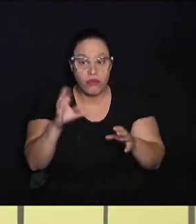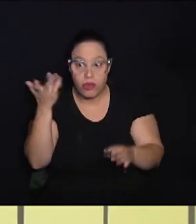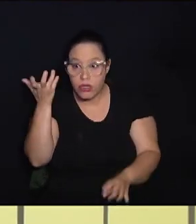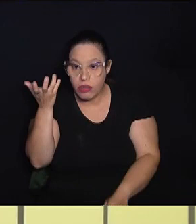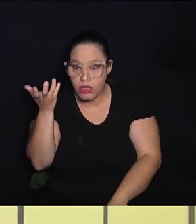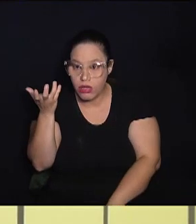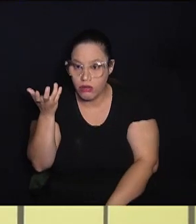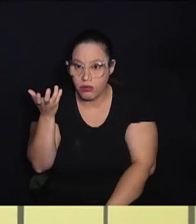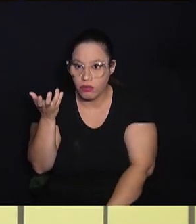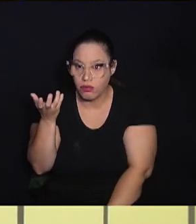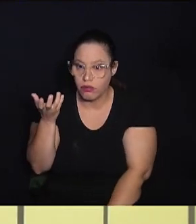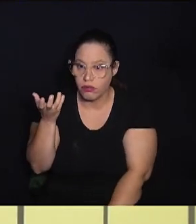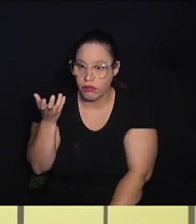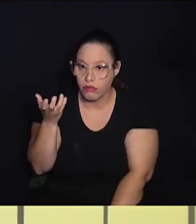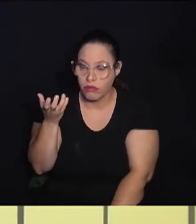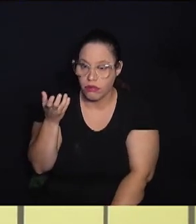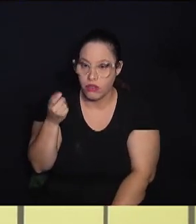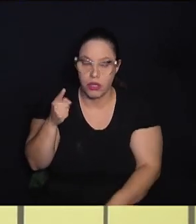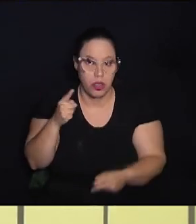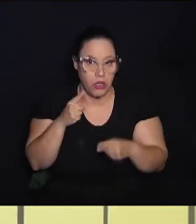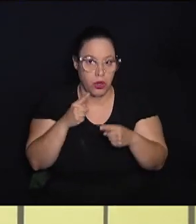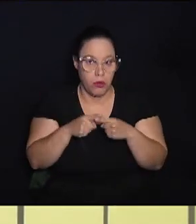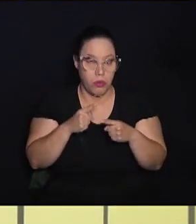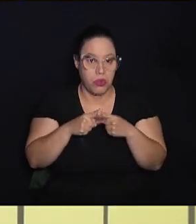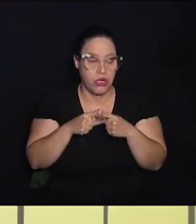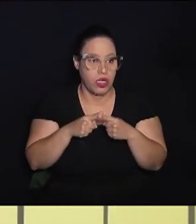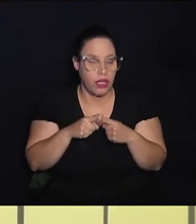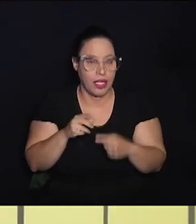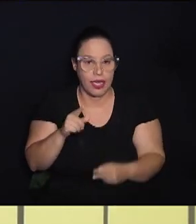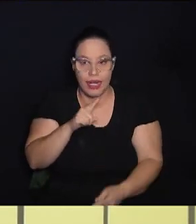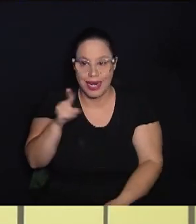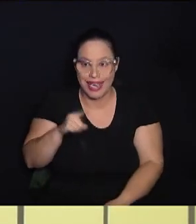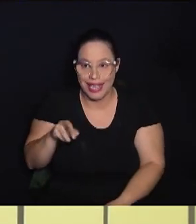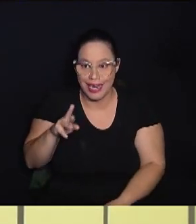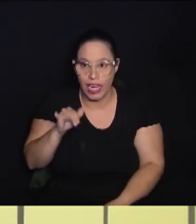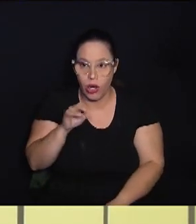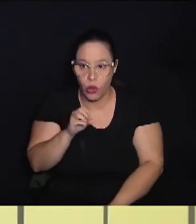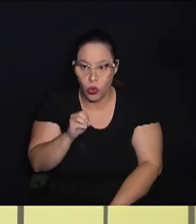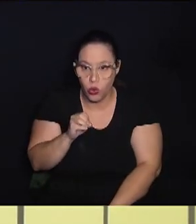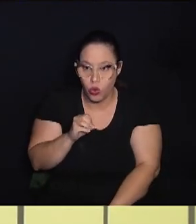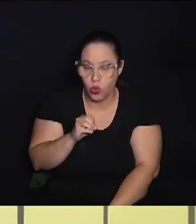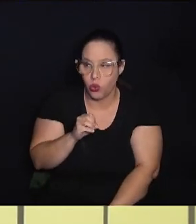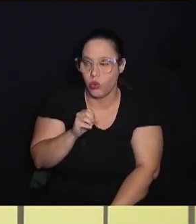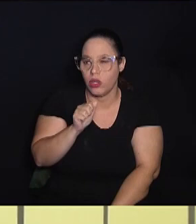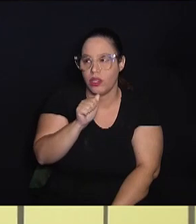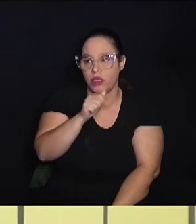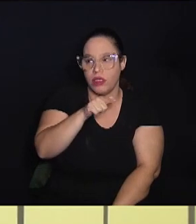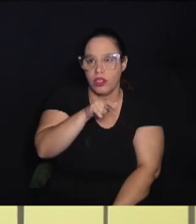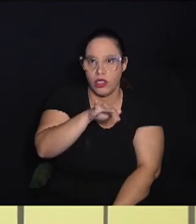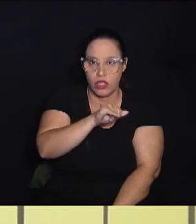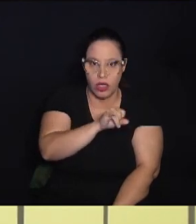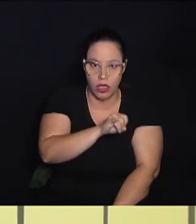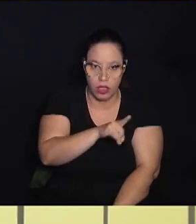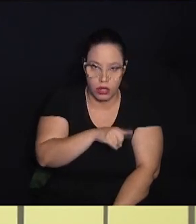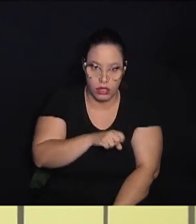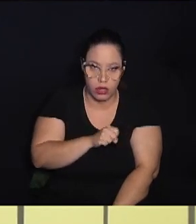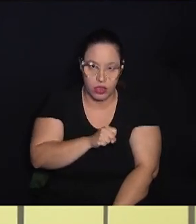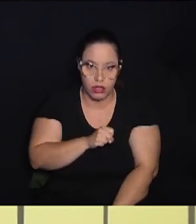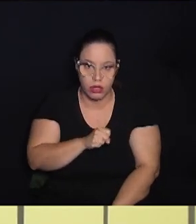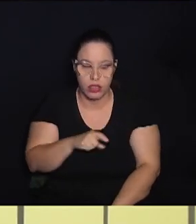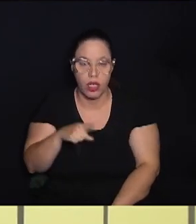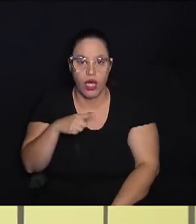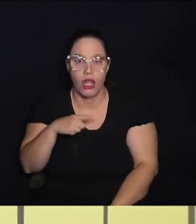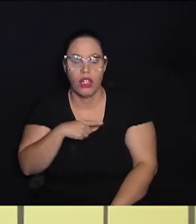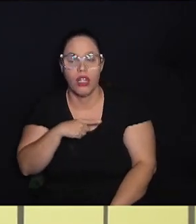que a gente por que que a gente não tem mais Ziraldo não tem mais e Angelis né e e óbvio que tem só que as coisas estão